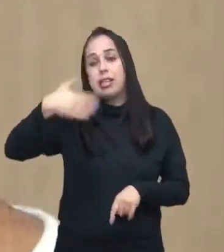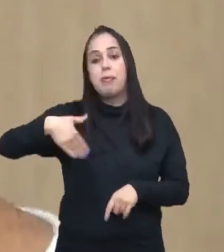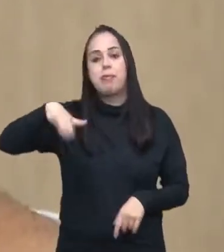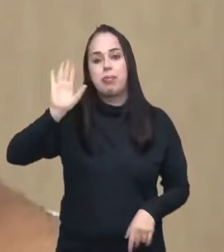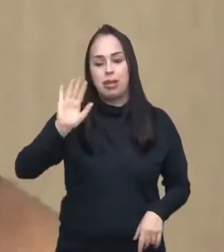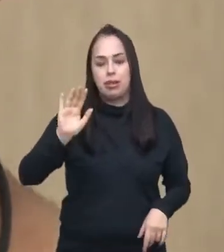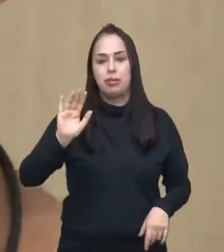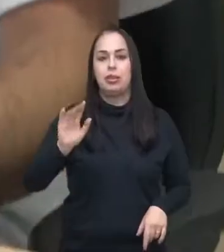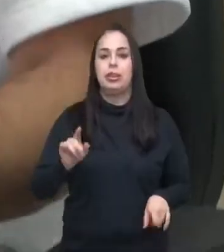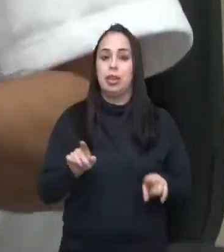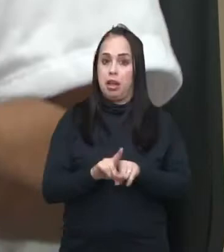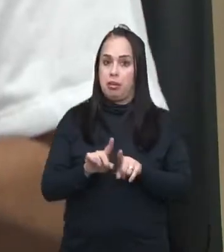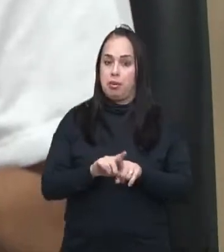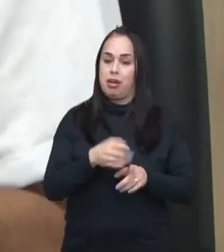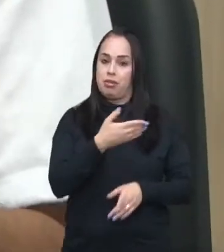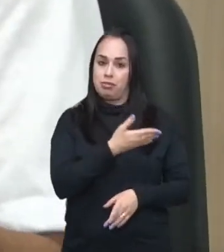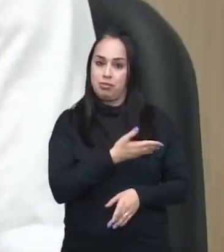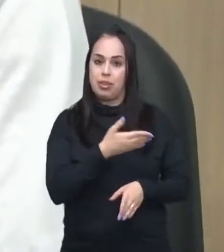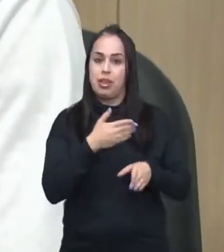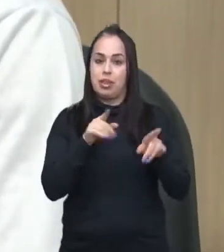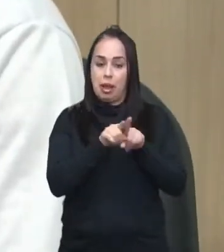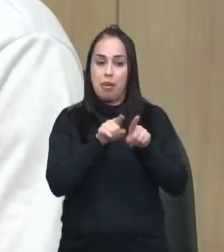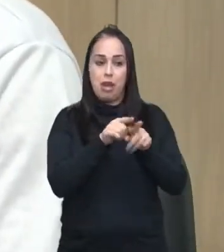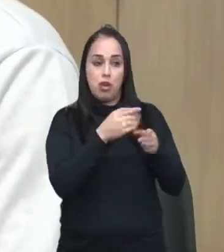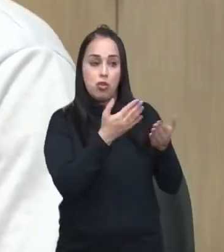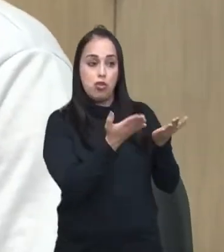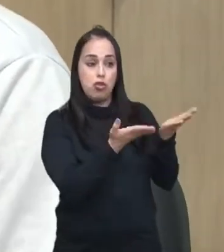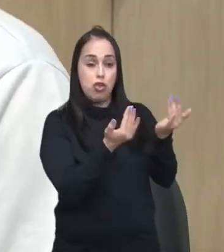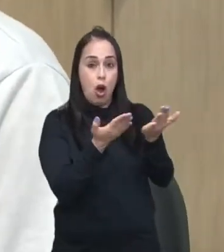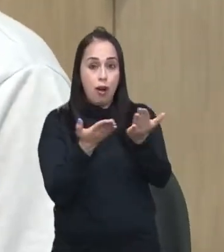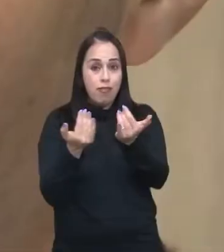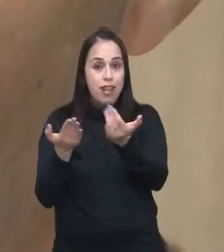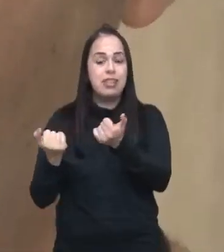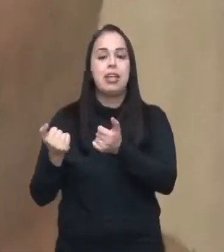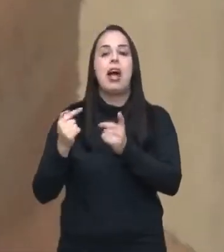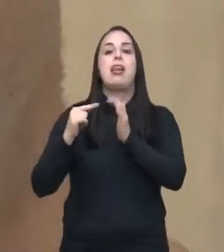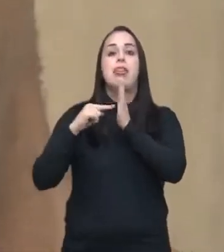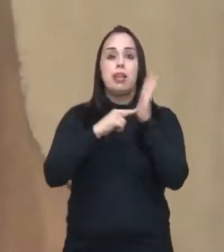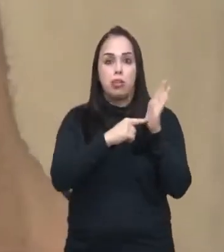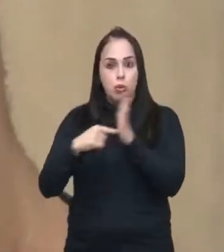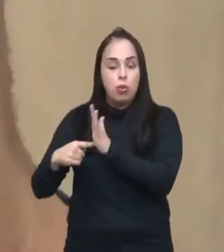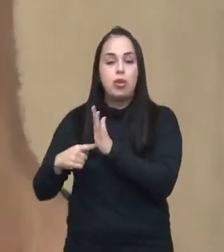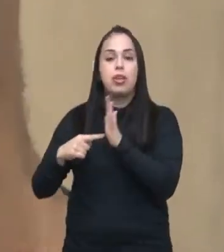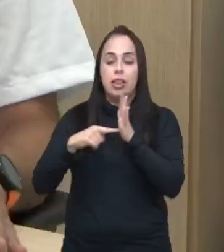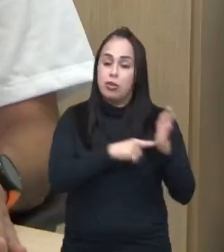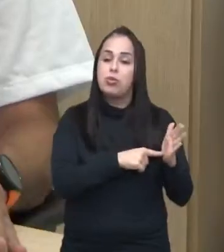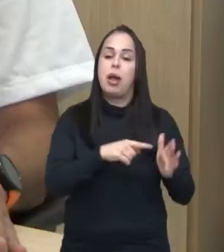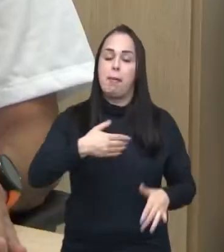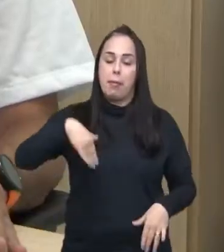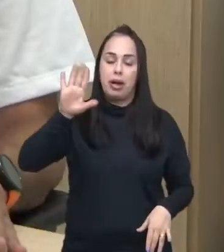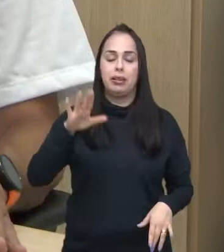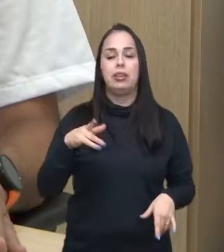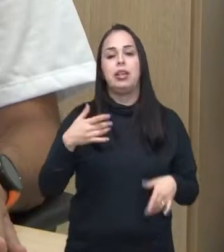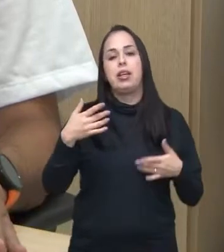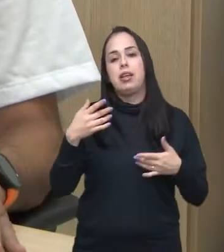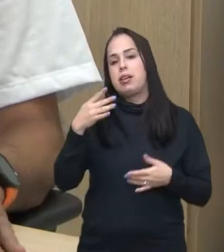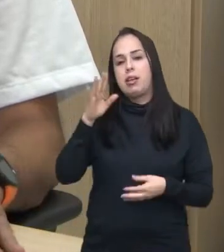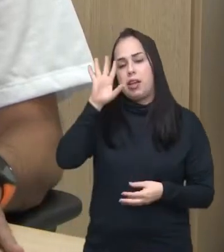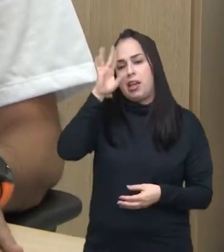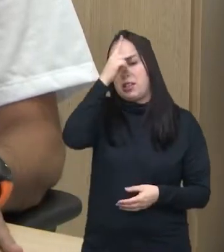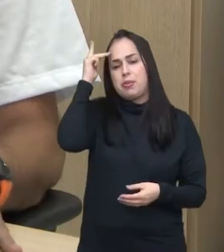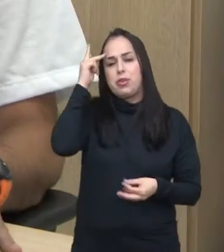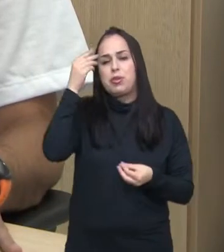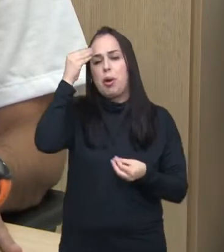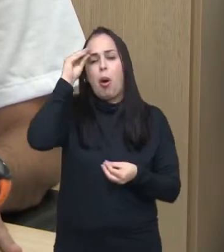conscientização da sociedade. Ainda segundo o conselheiro, o público jovem também tem denunciado. As pessoas hoje